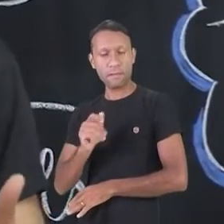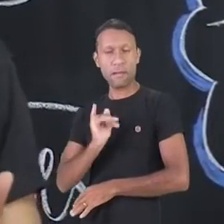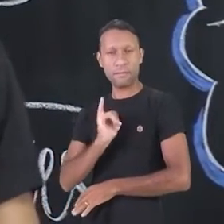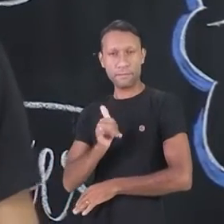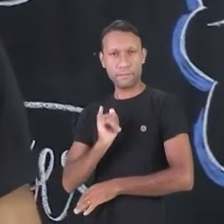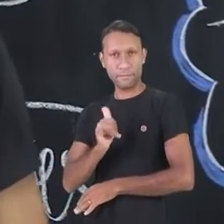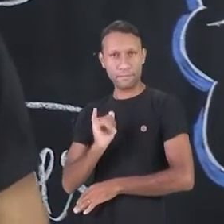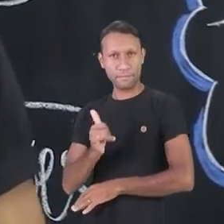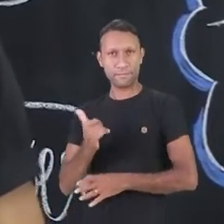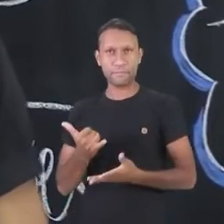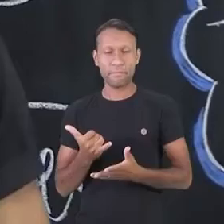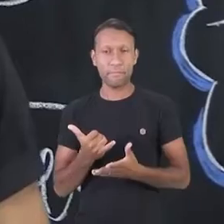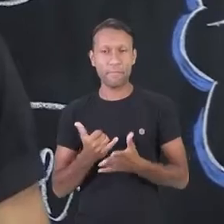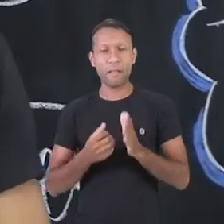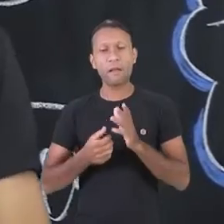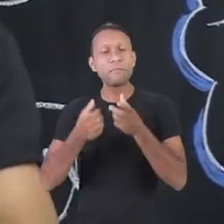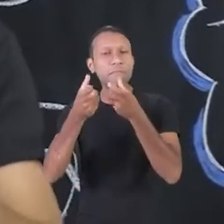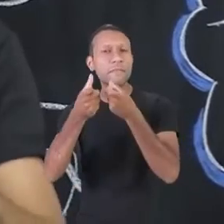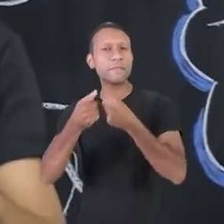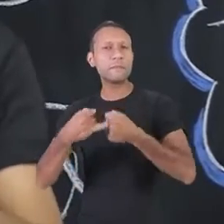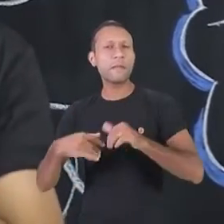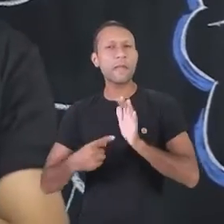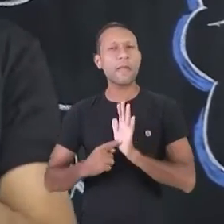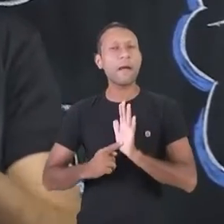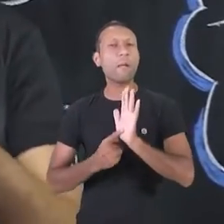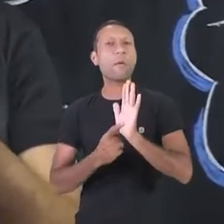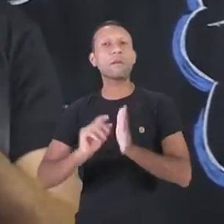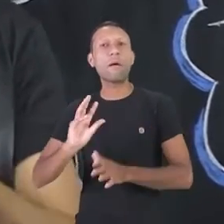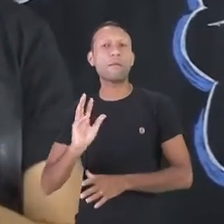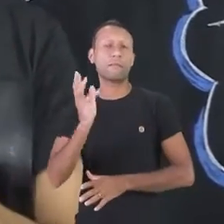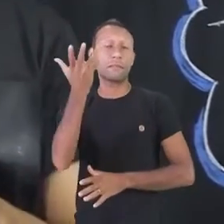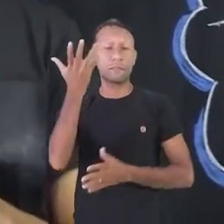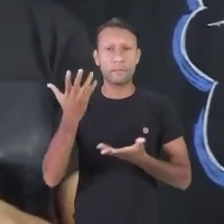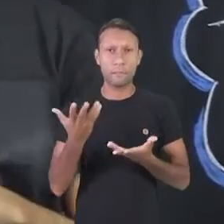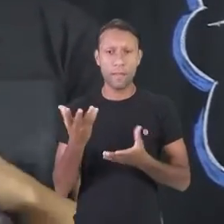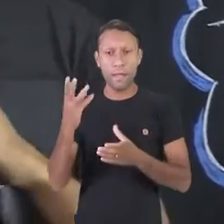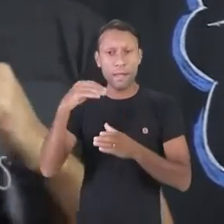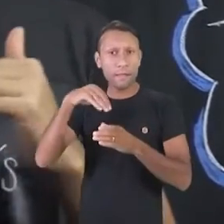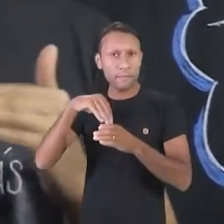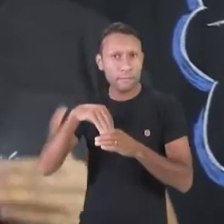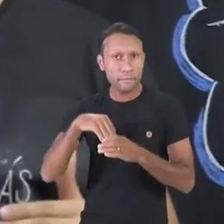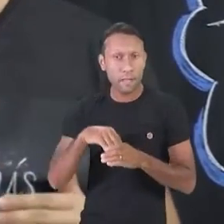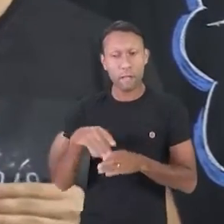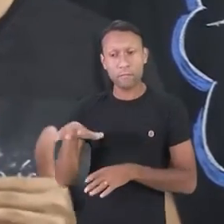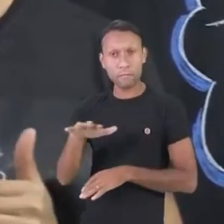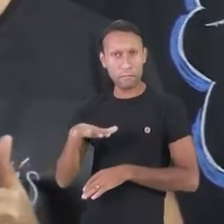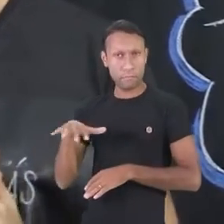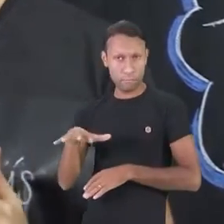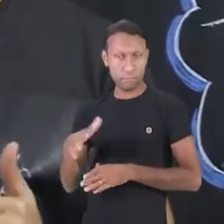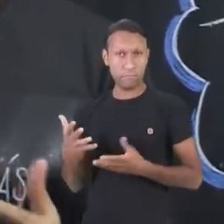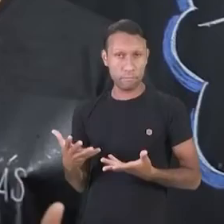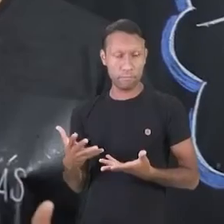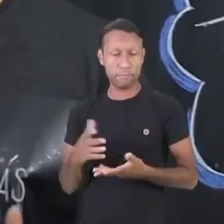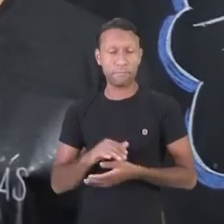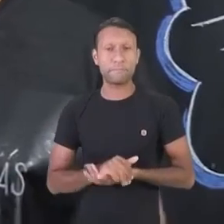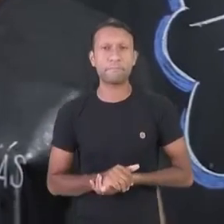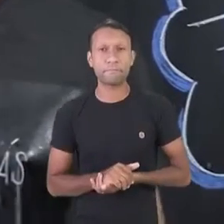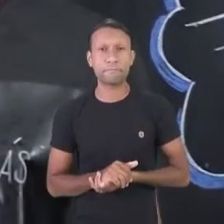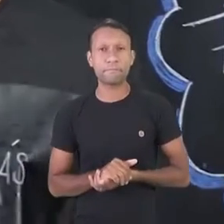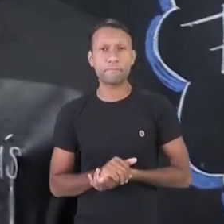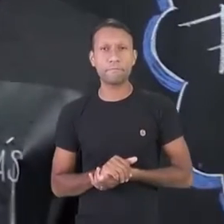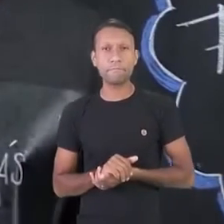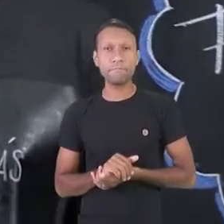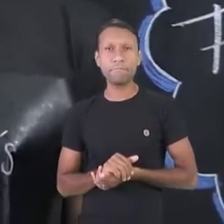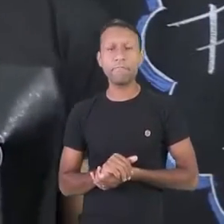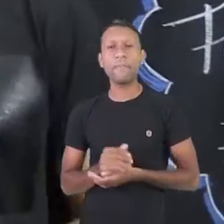nome sugere, contam acontecimentos, ações dentro de um dado espaço e de um dado tempo.